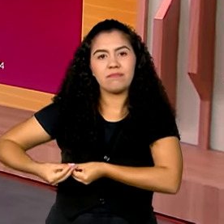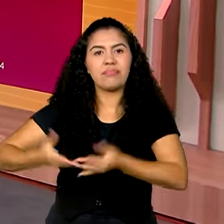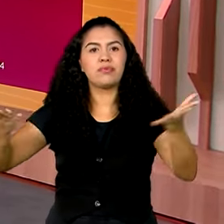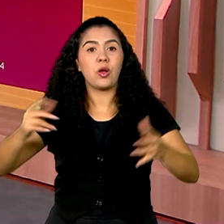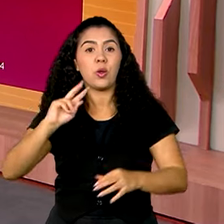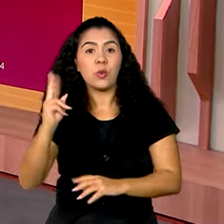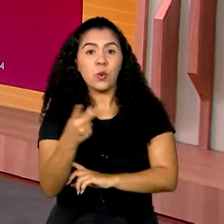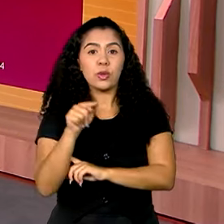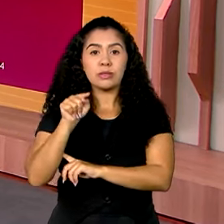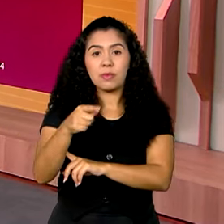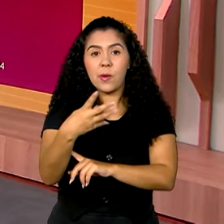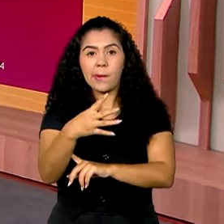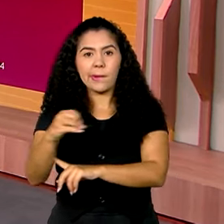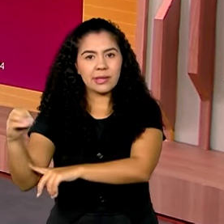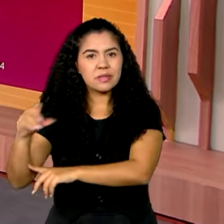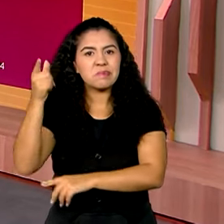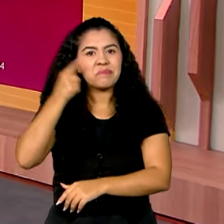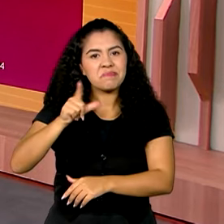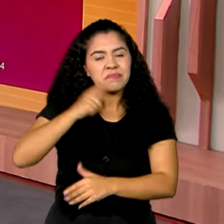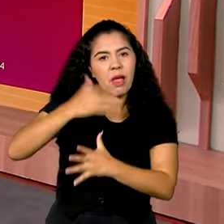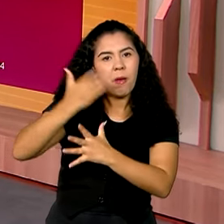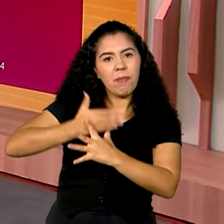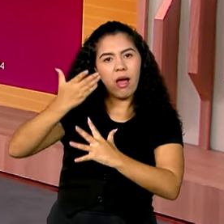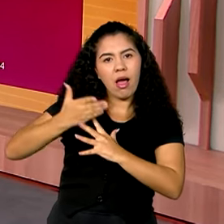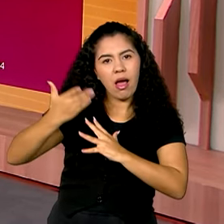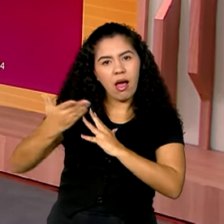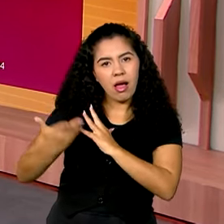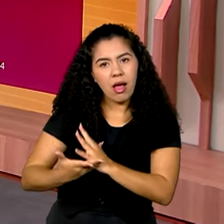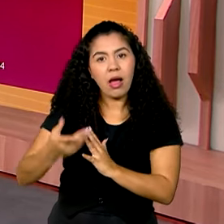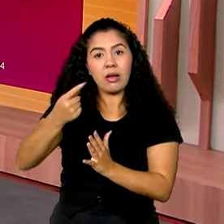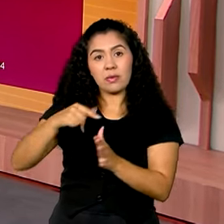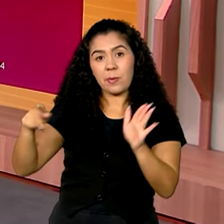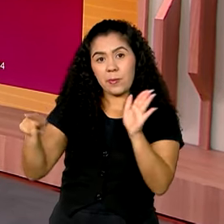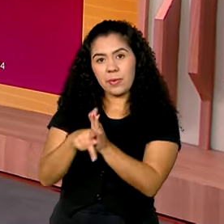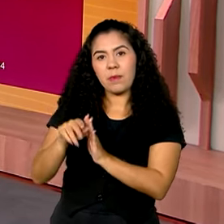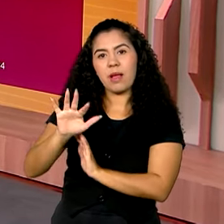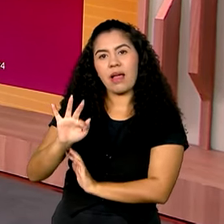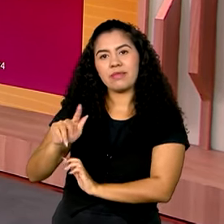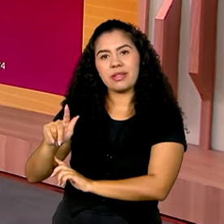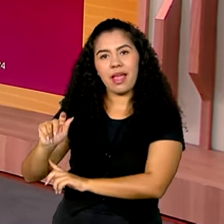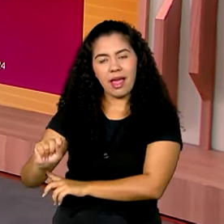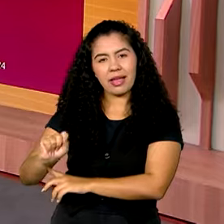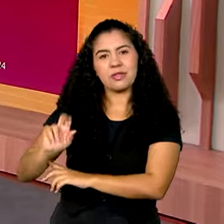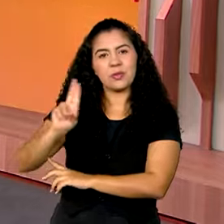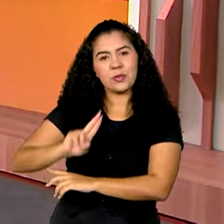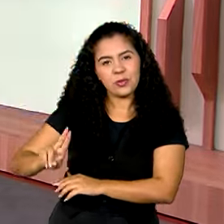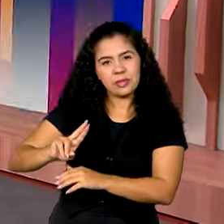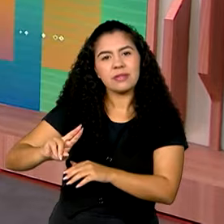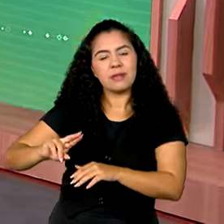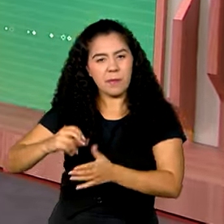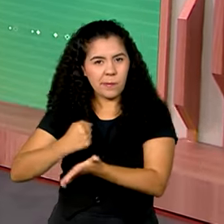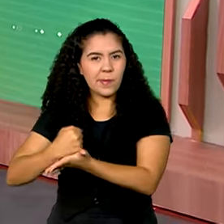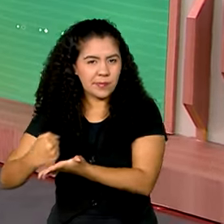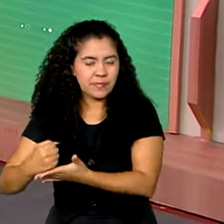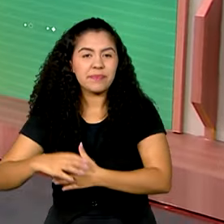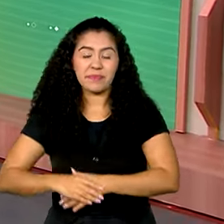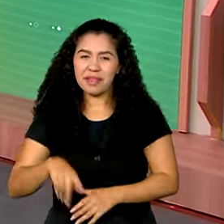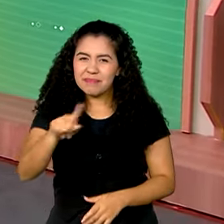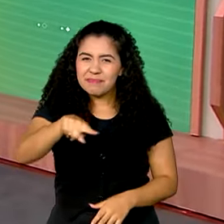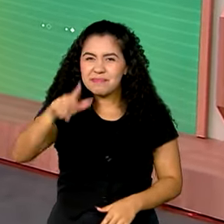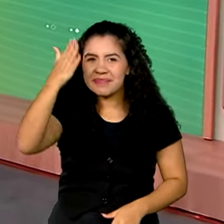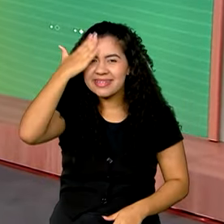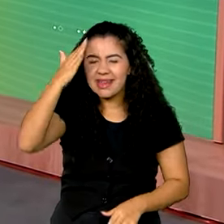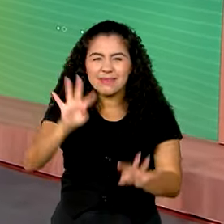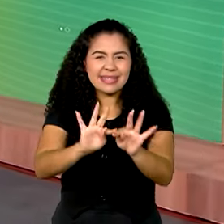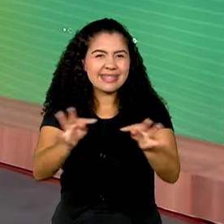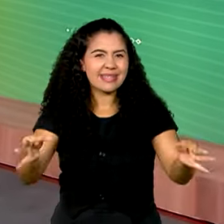2.430 moradias foram financiadas na cidade com recursos do FGTS. E você sabe, basta acessar